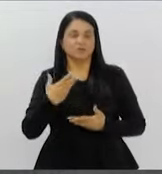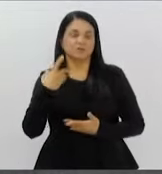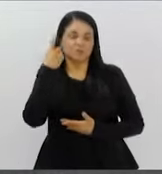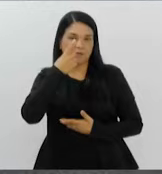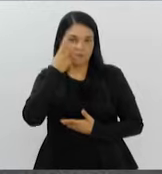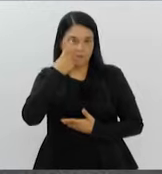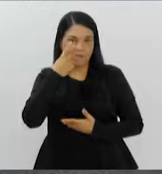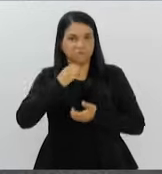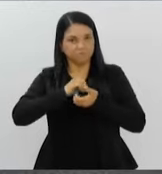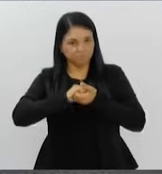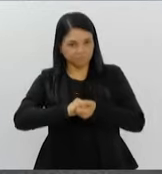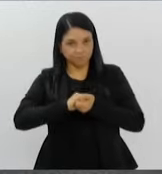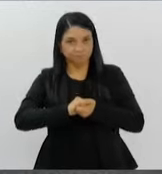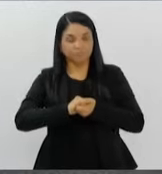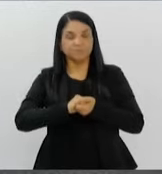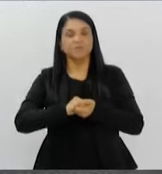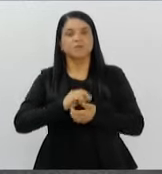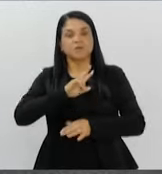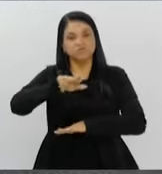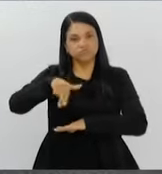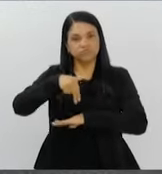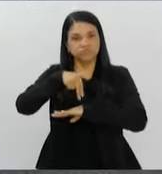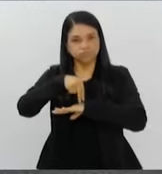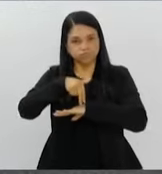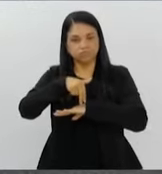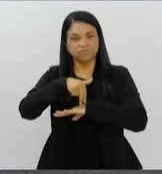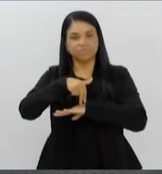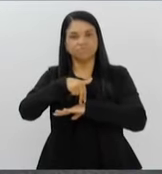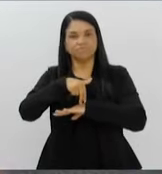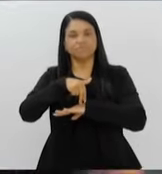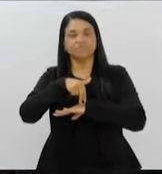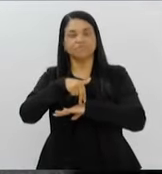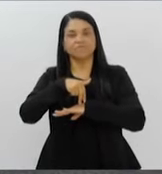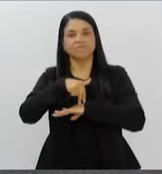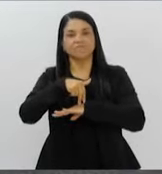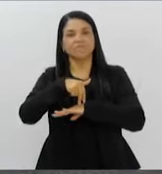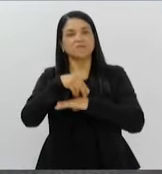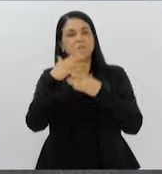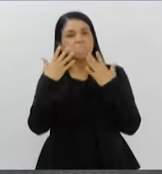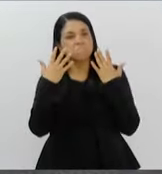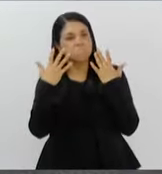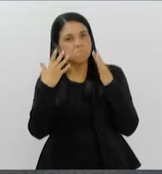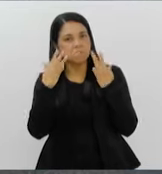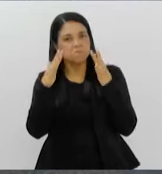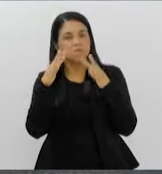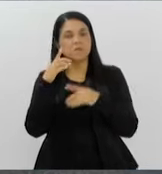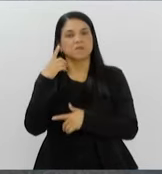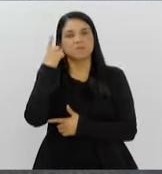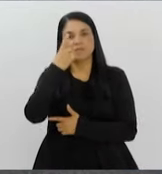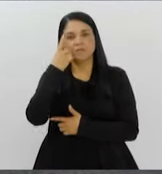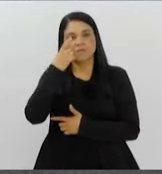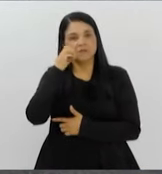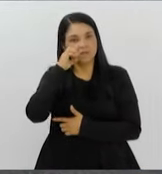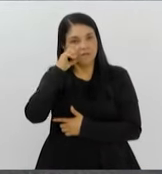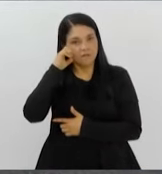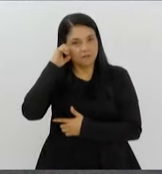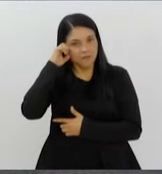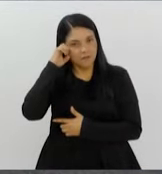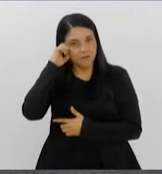e vim aqui somente para poder parabenizar a deputada Élica,